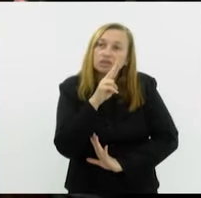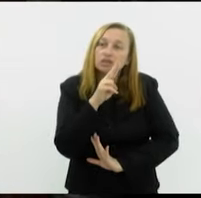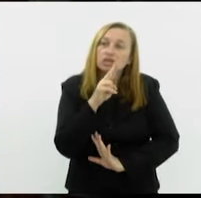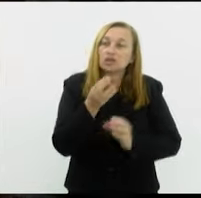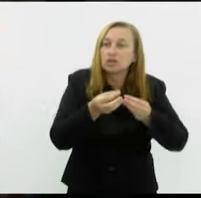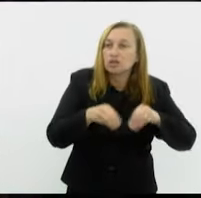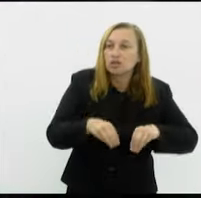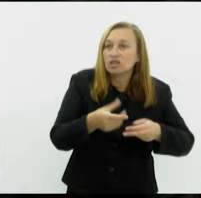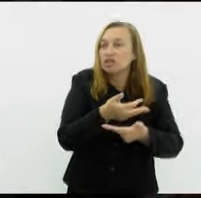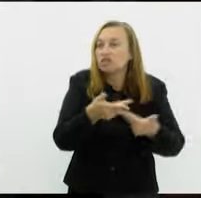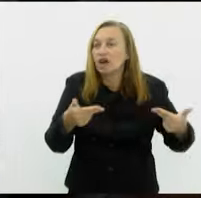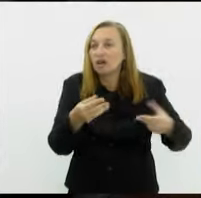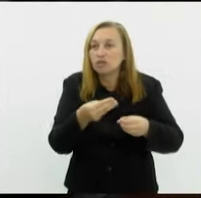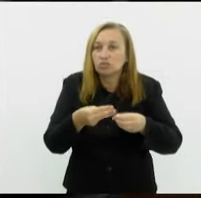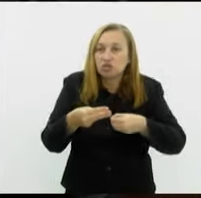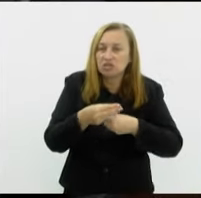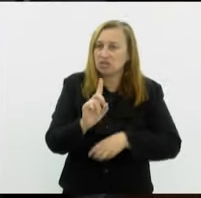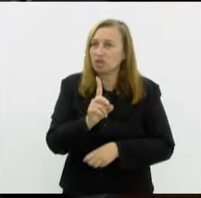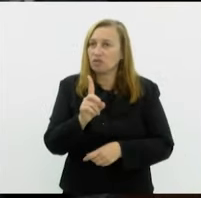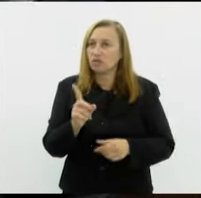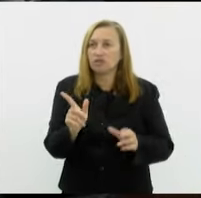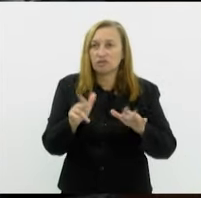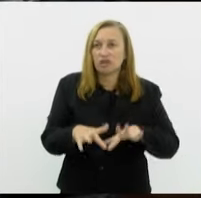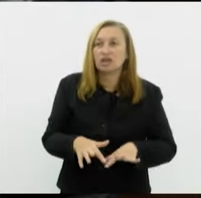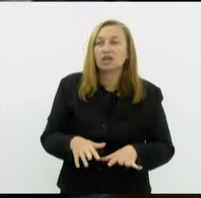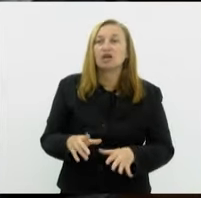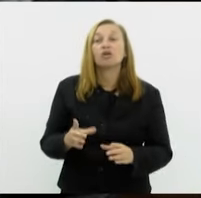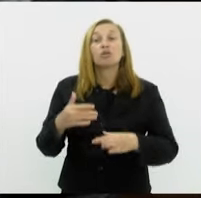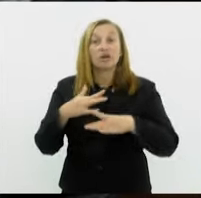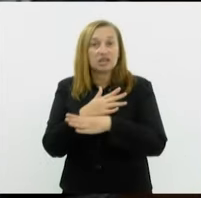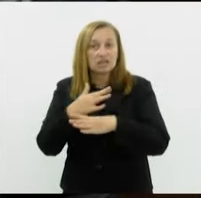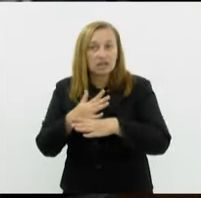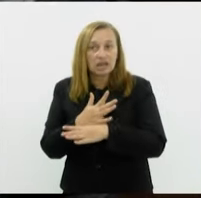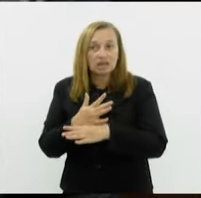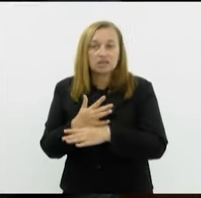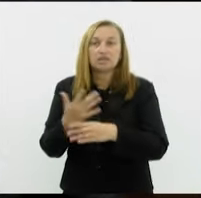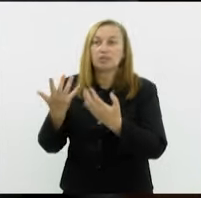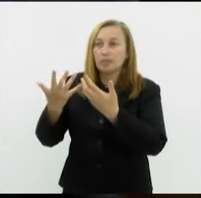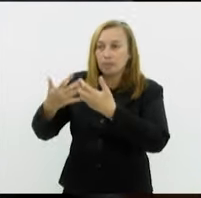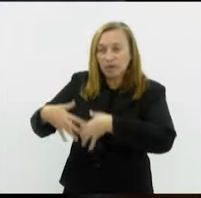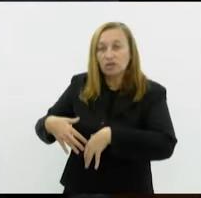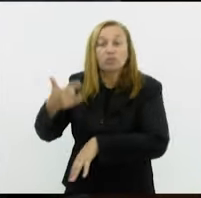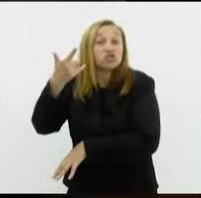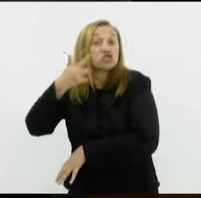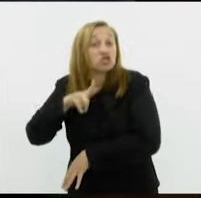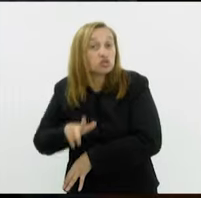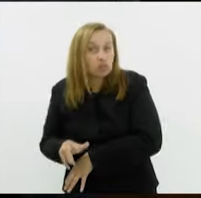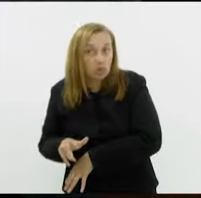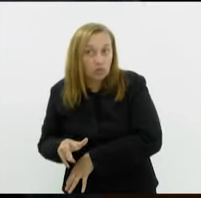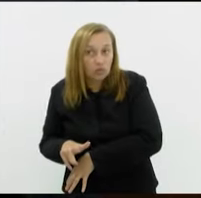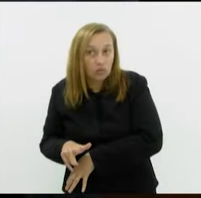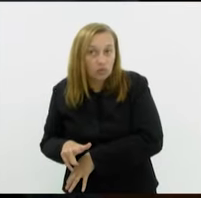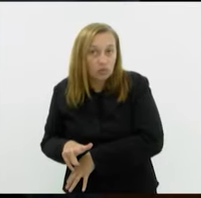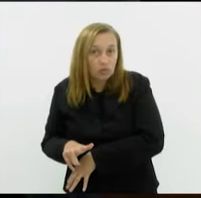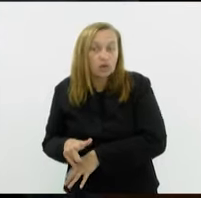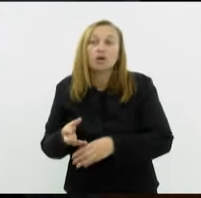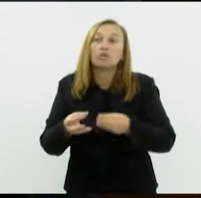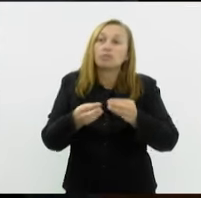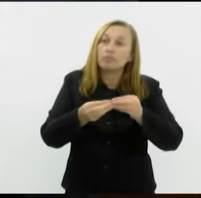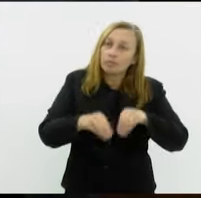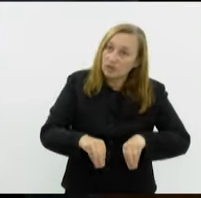foi diferente quando a cidade de Petrópolis, mais uma vez, foi vítima de uma